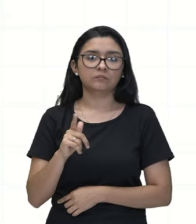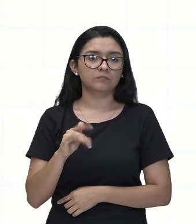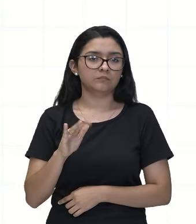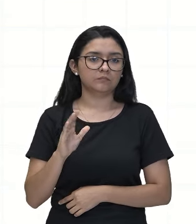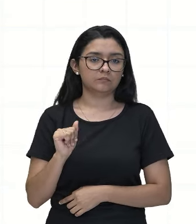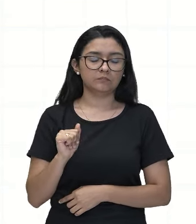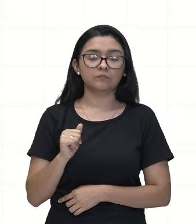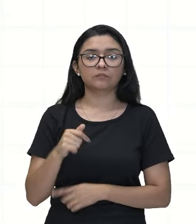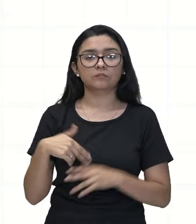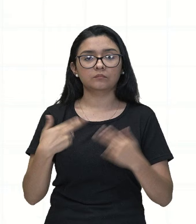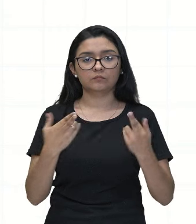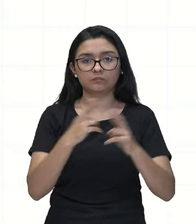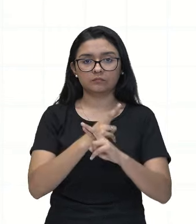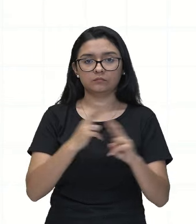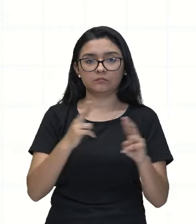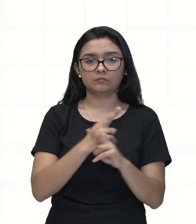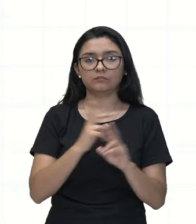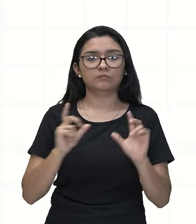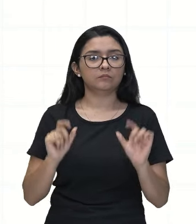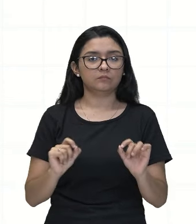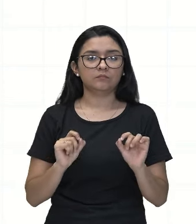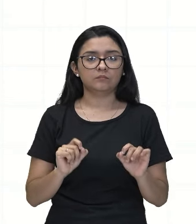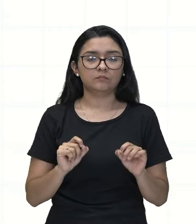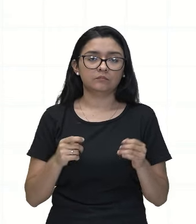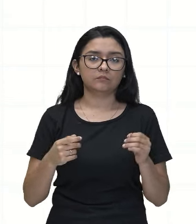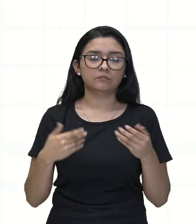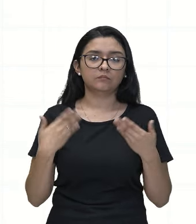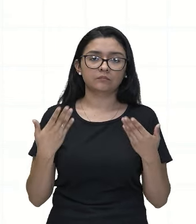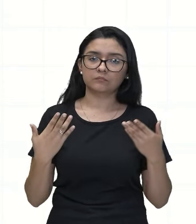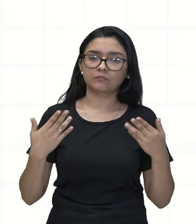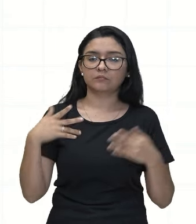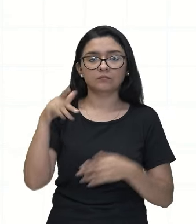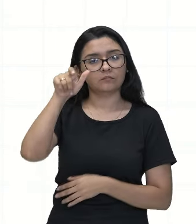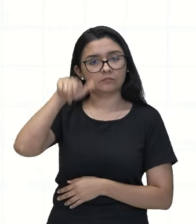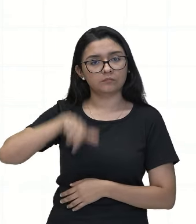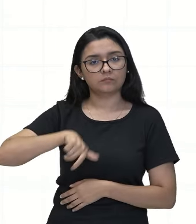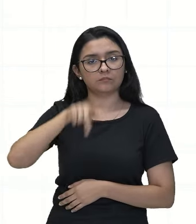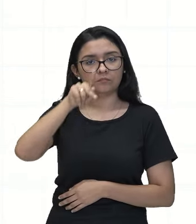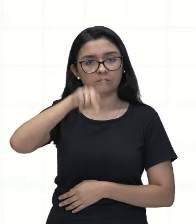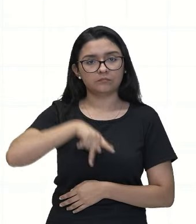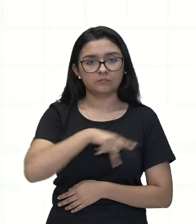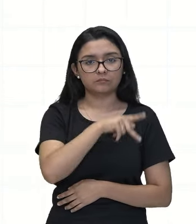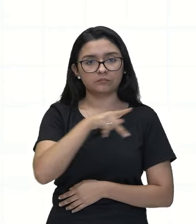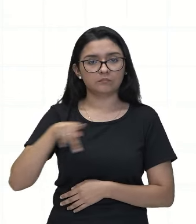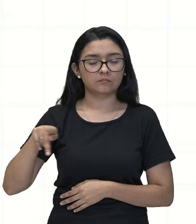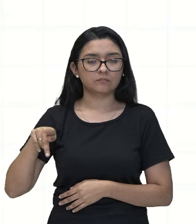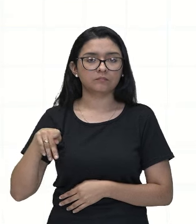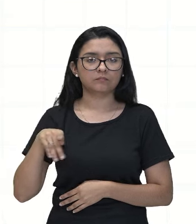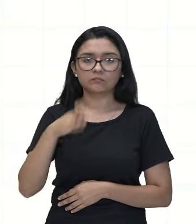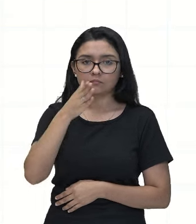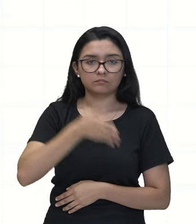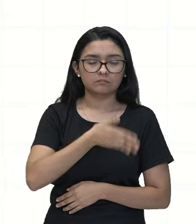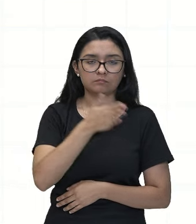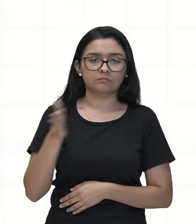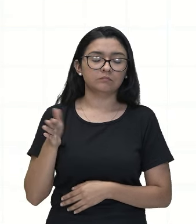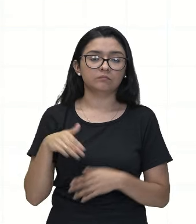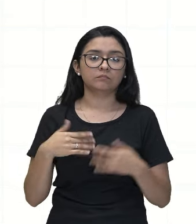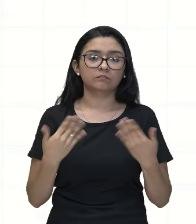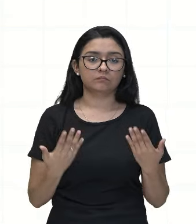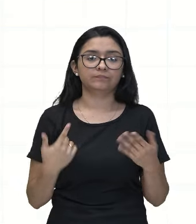a a a questão do do Papa né da entidade e então o aqui o